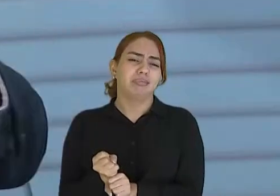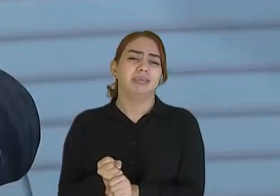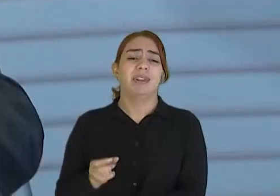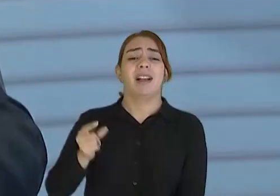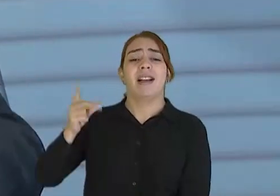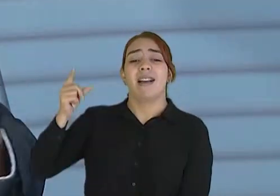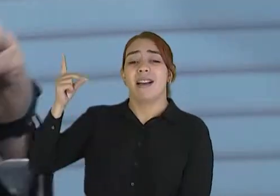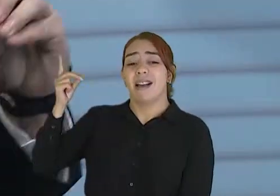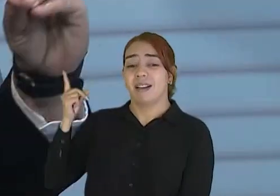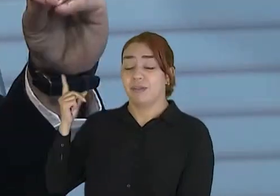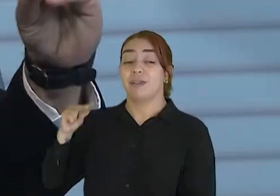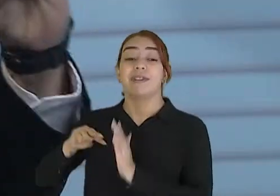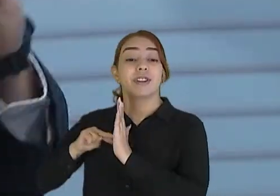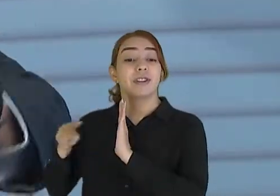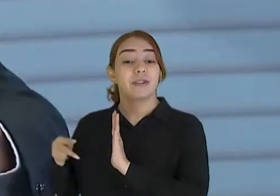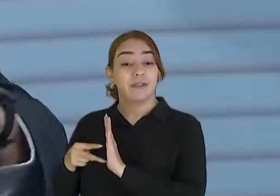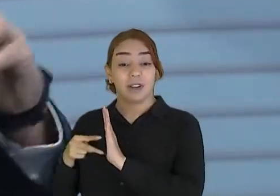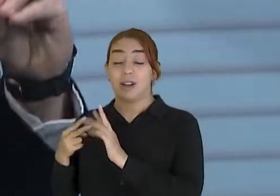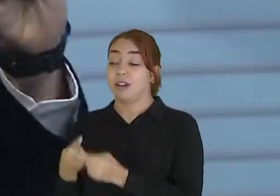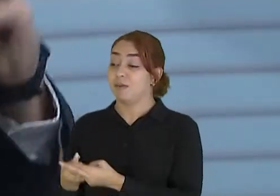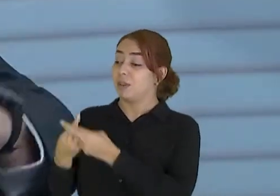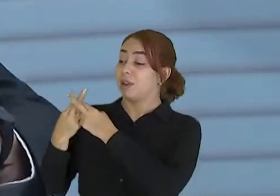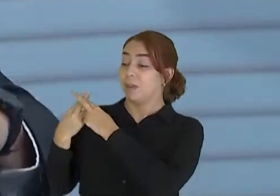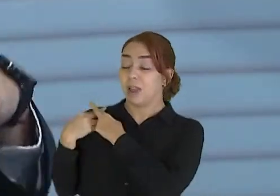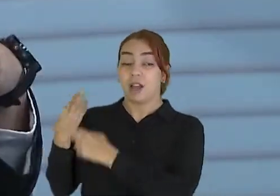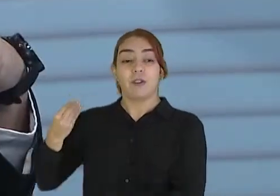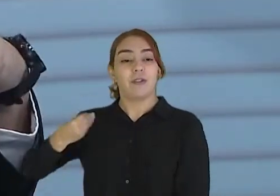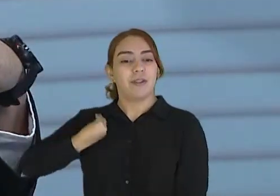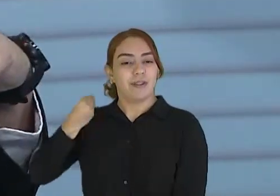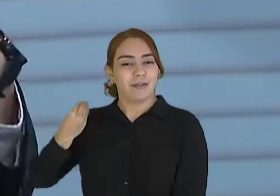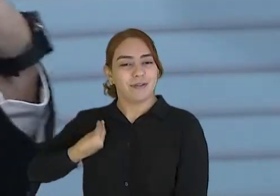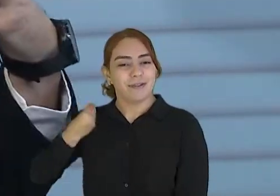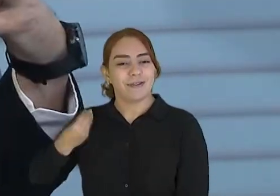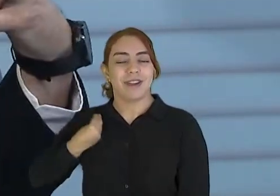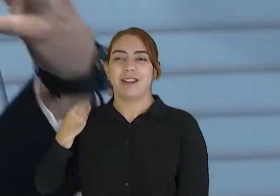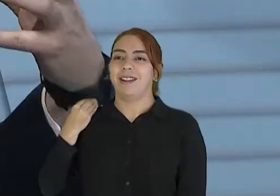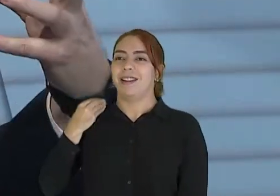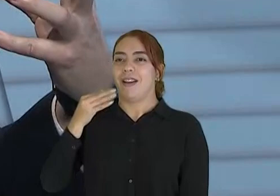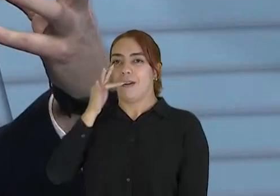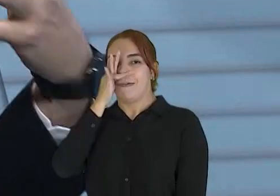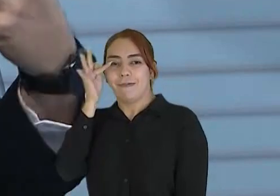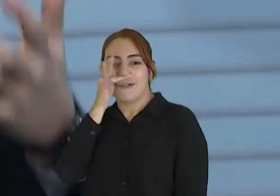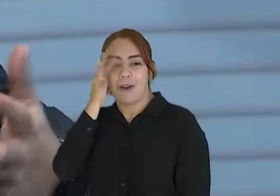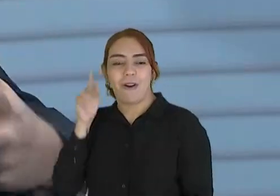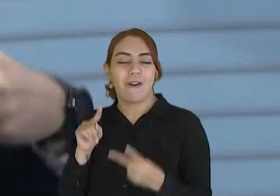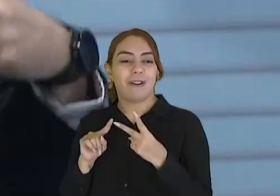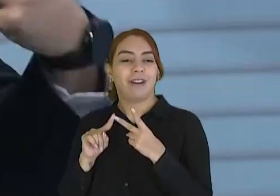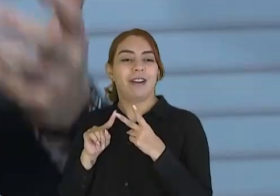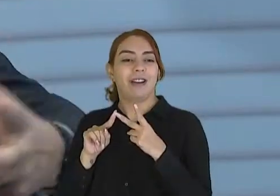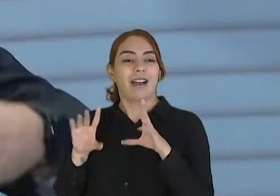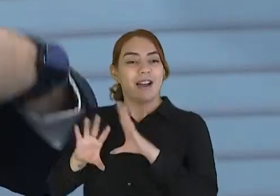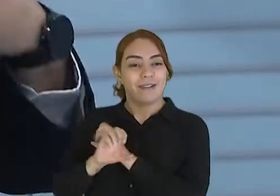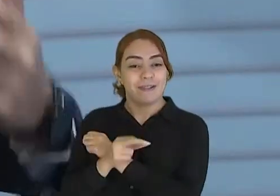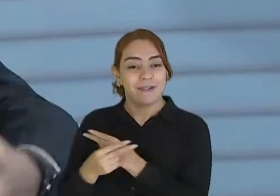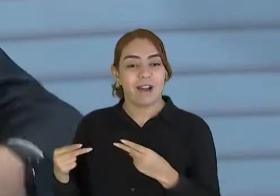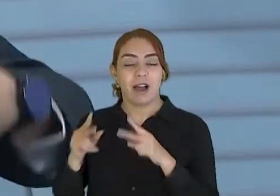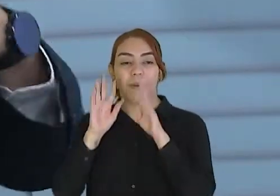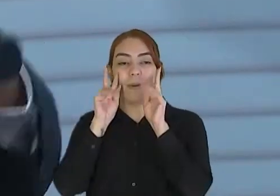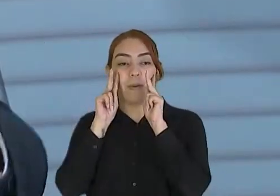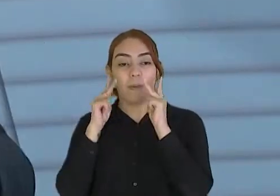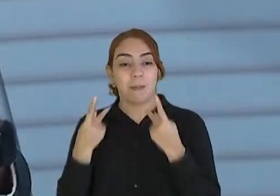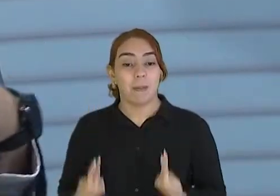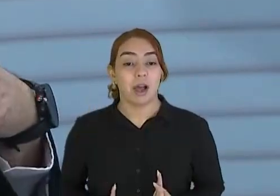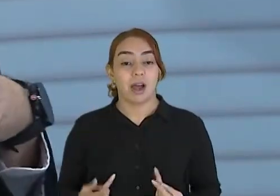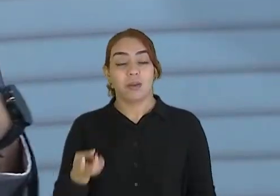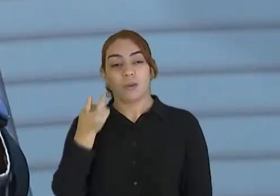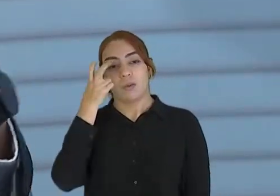tem a sua função, tem a sua vida, tem a sua flora, tem toda a questão humana, social, econômica,